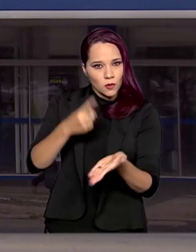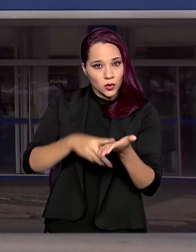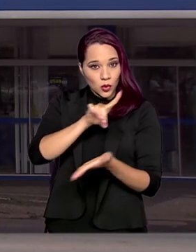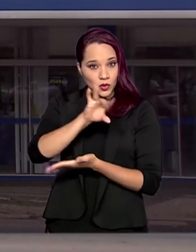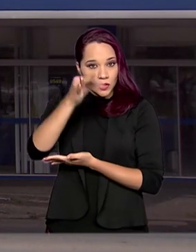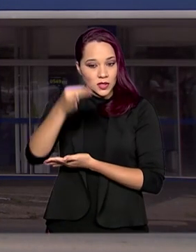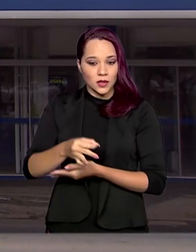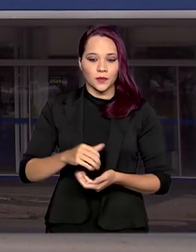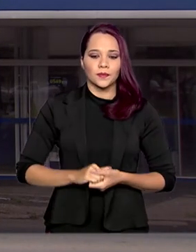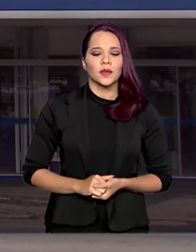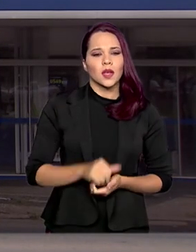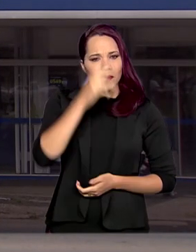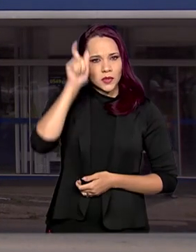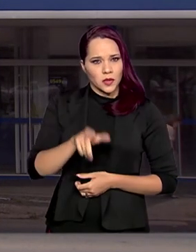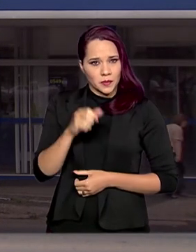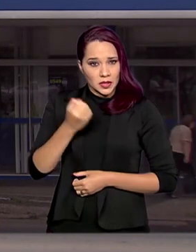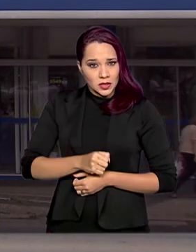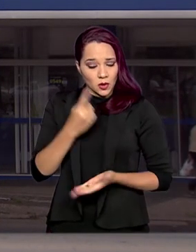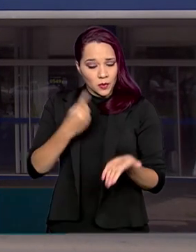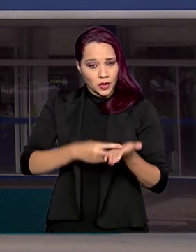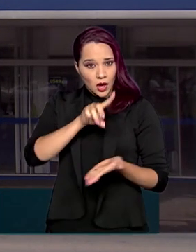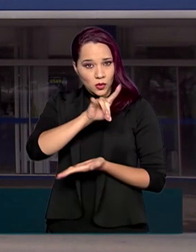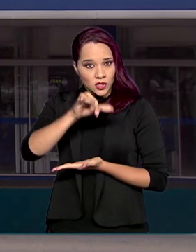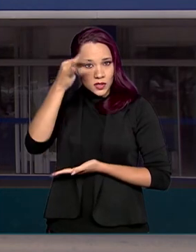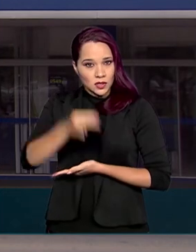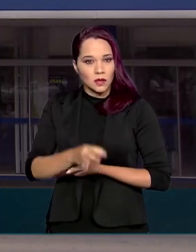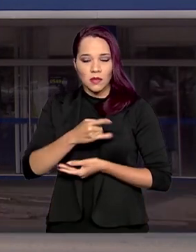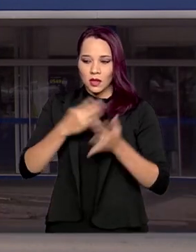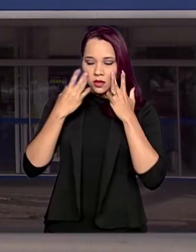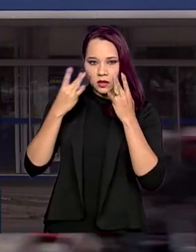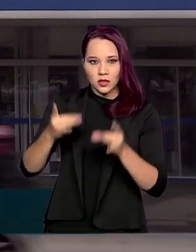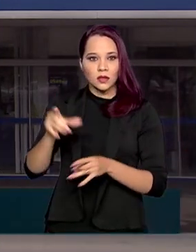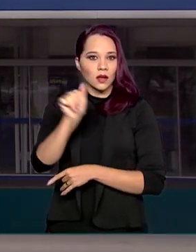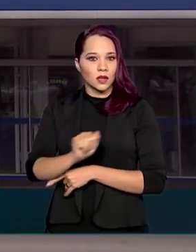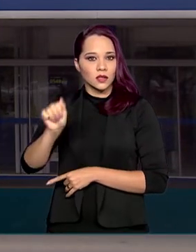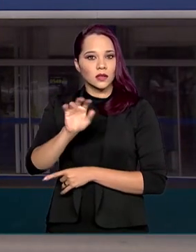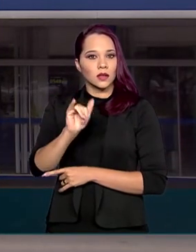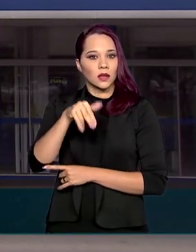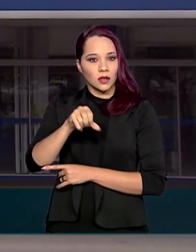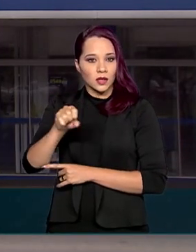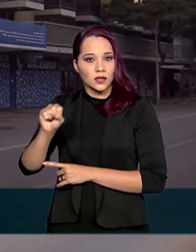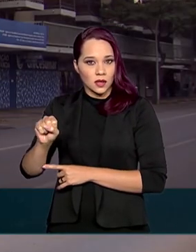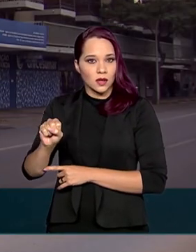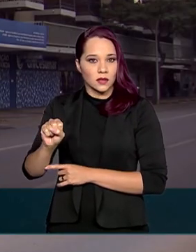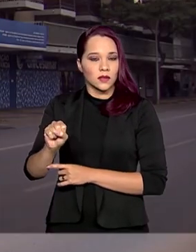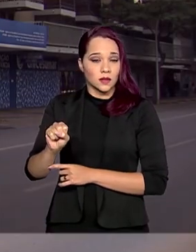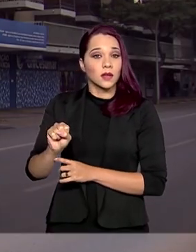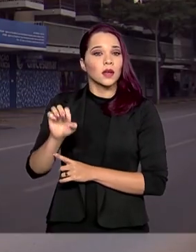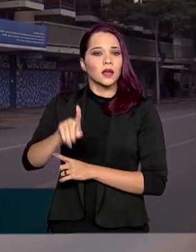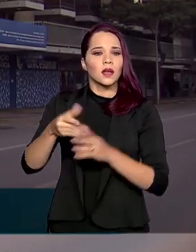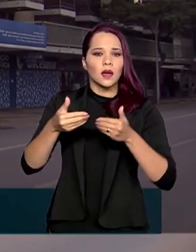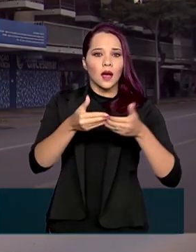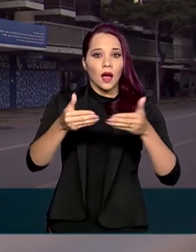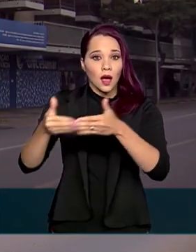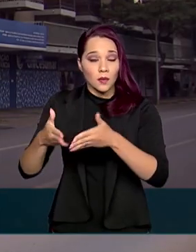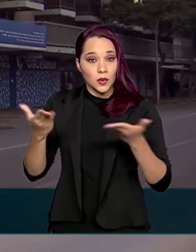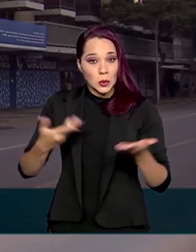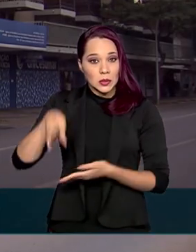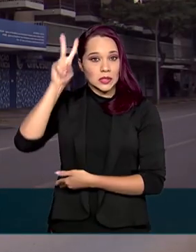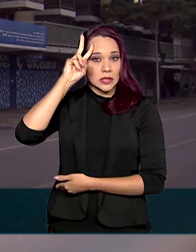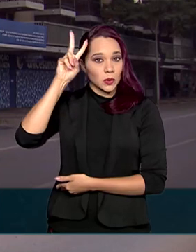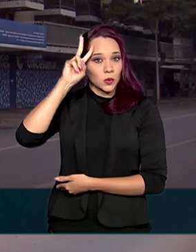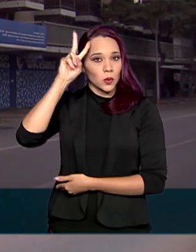O segurado deve fazer o agendamento prévio para ser atendido em uma das agências do INSS que reabrem nesta segunda